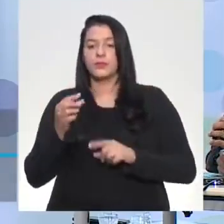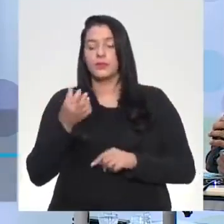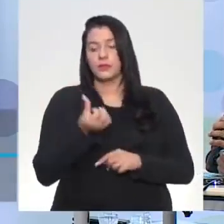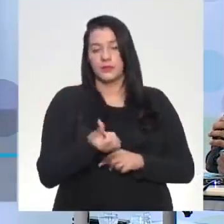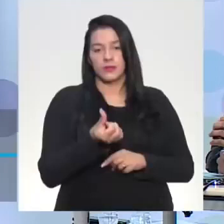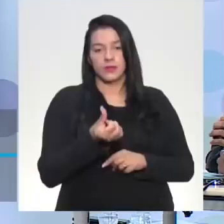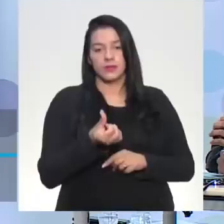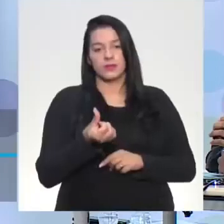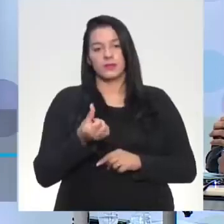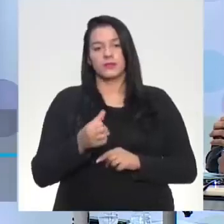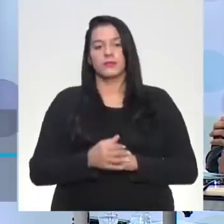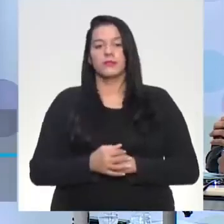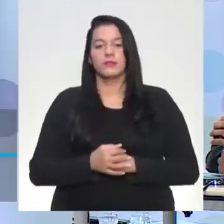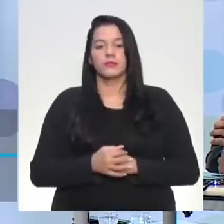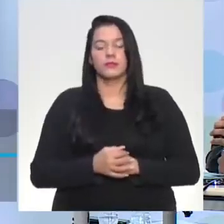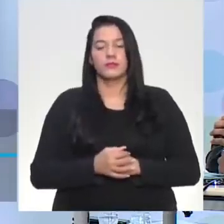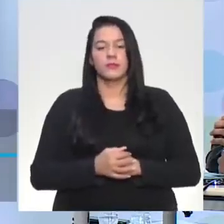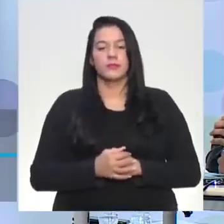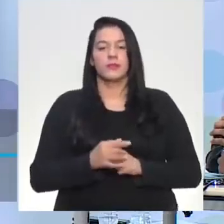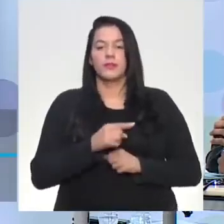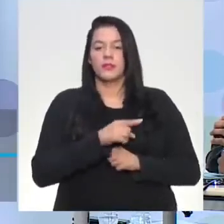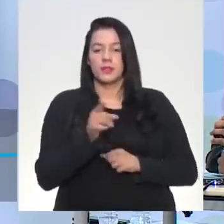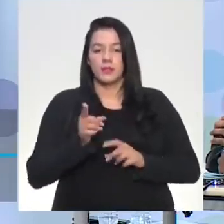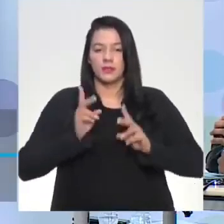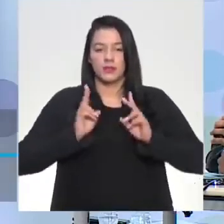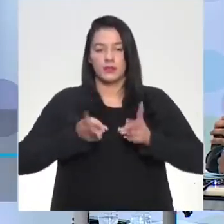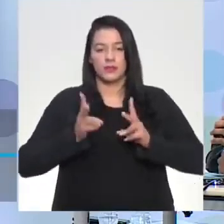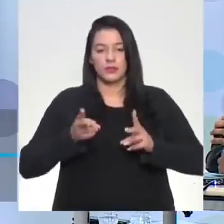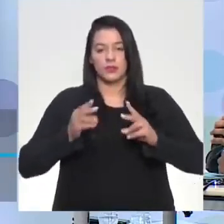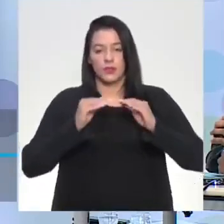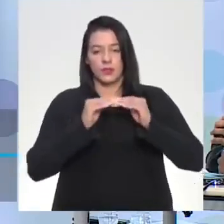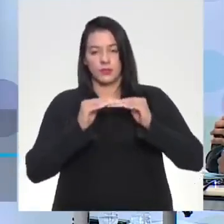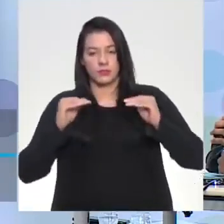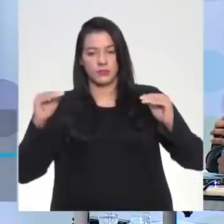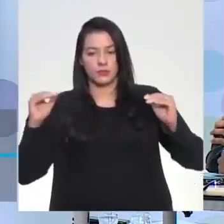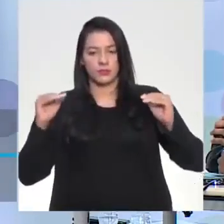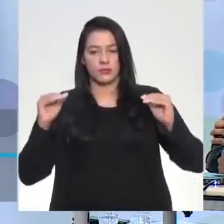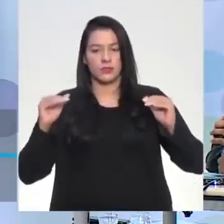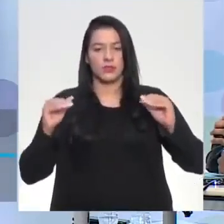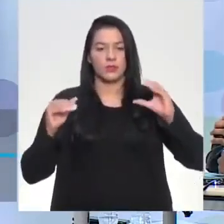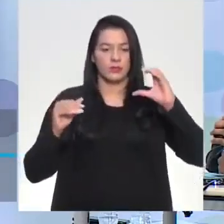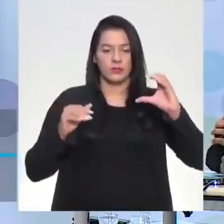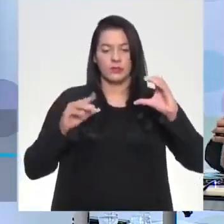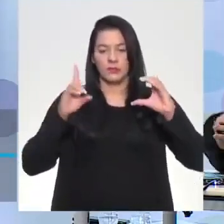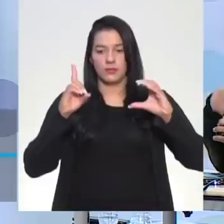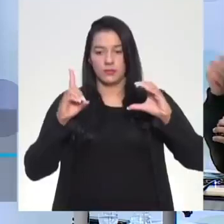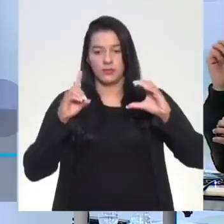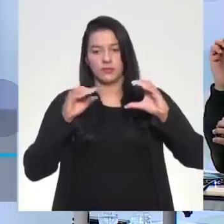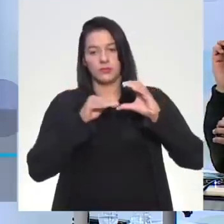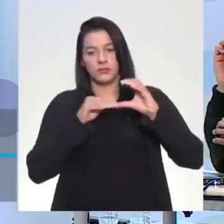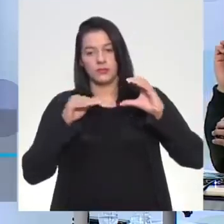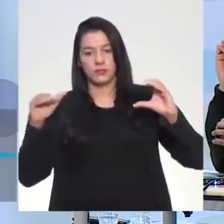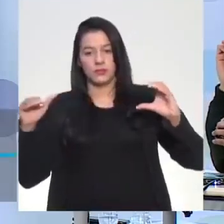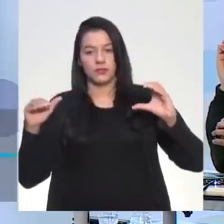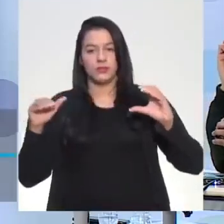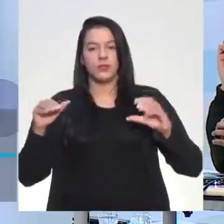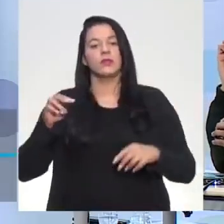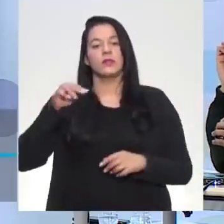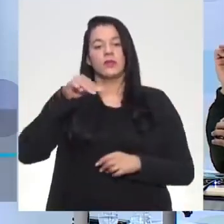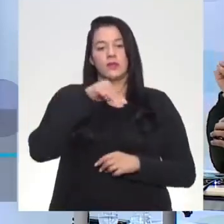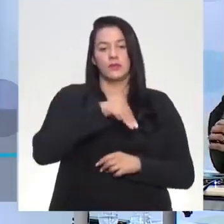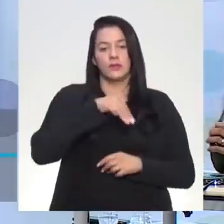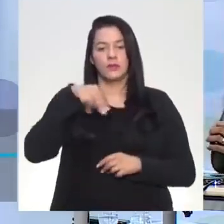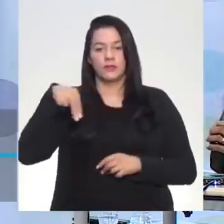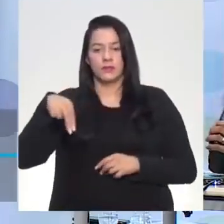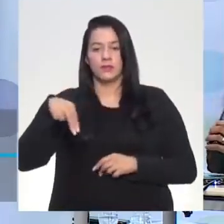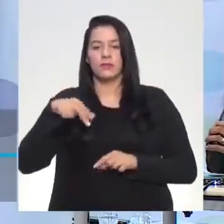fazer o triplo do 2. E ele vai manter a mesma direção. Perceba que CD está na horizontal e o meu MN também vai ser na